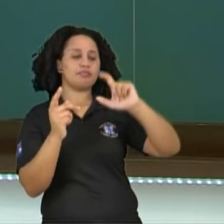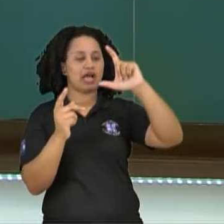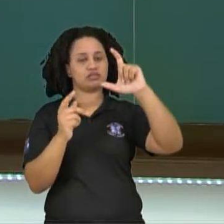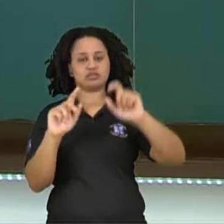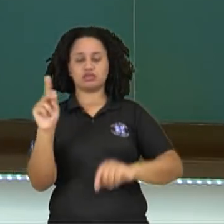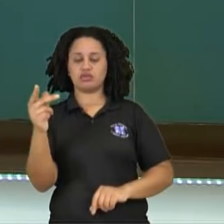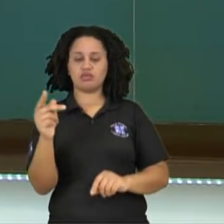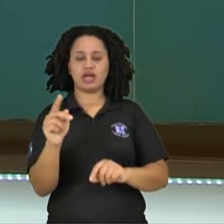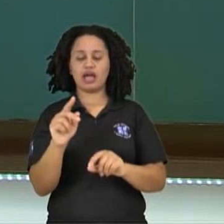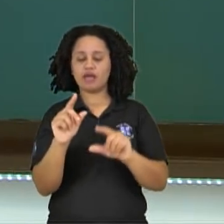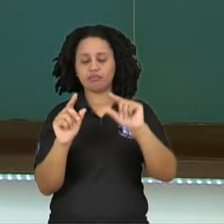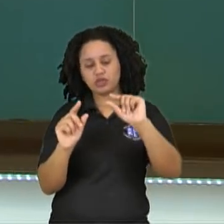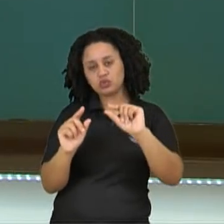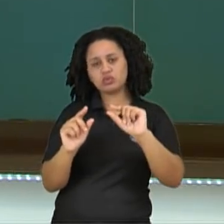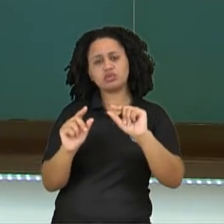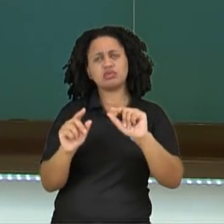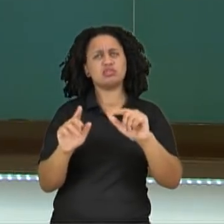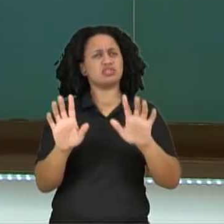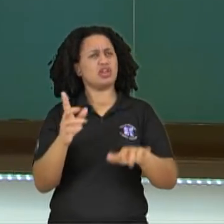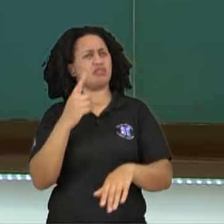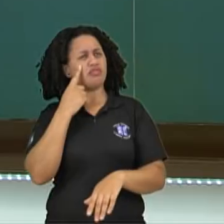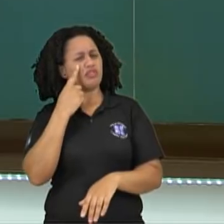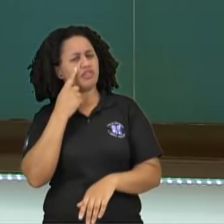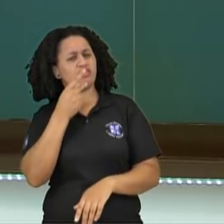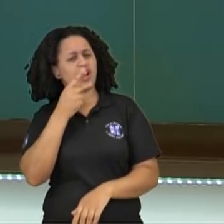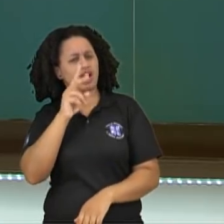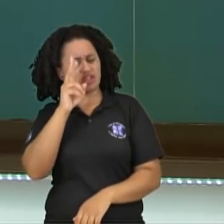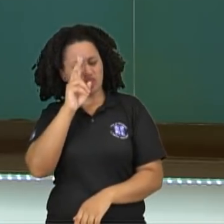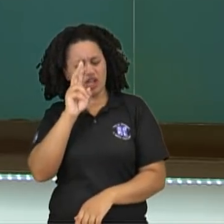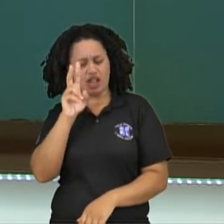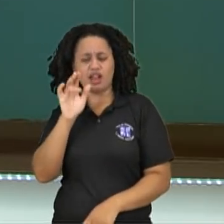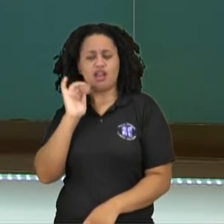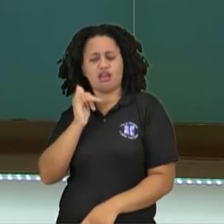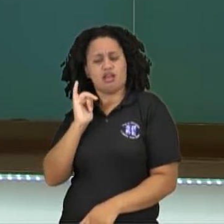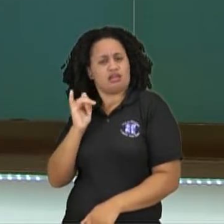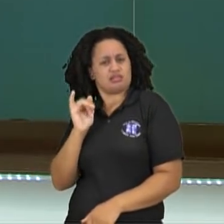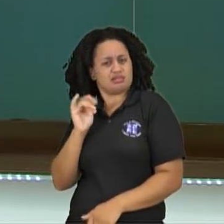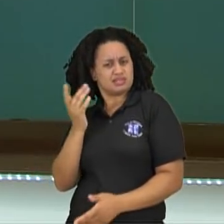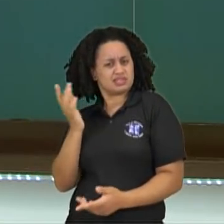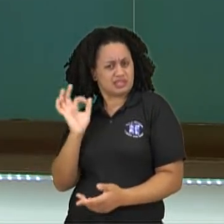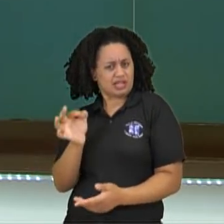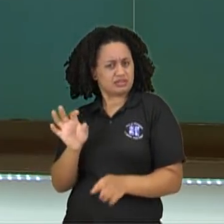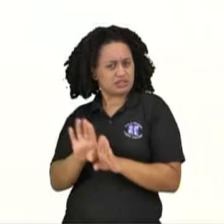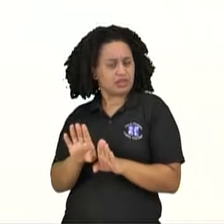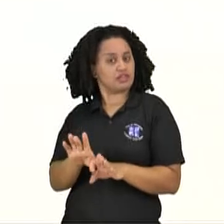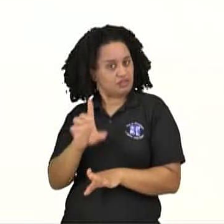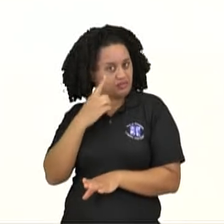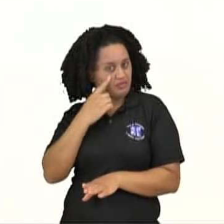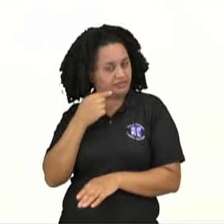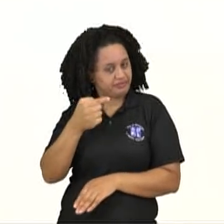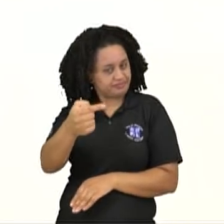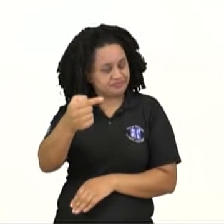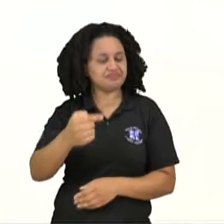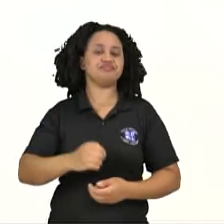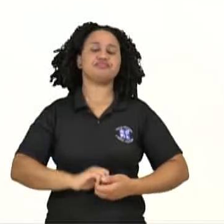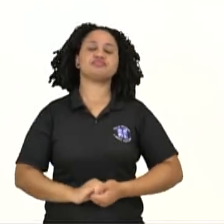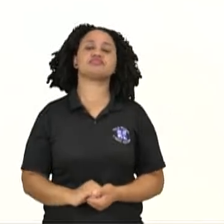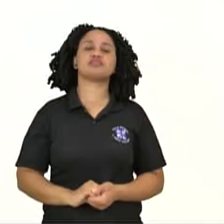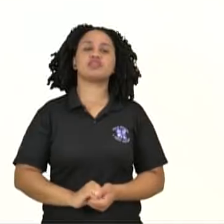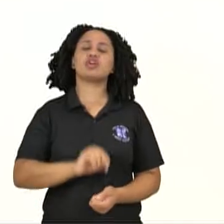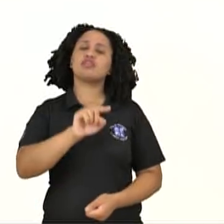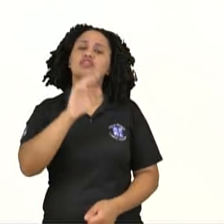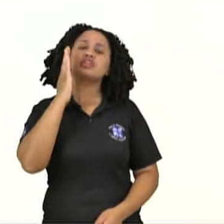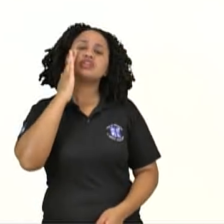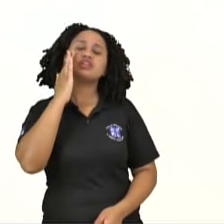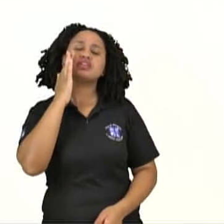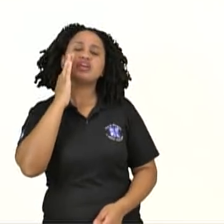gente fala de lendas. O que tem a ver, professor? É aí que nós vamos discutir hoje. Vamos lá? Você sabe o que significa a palavra